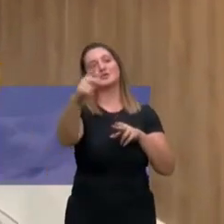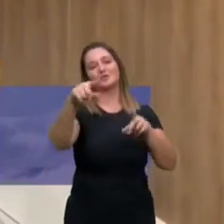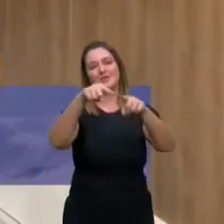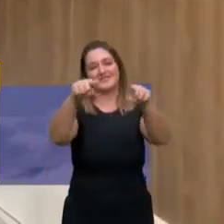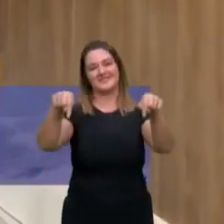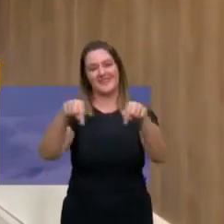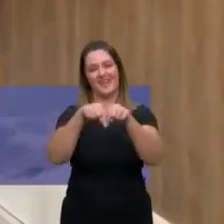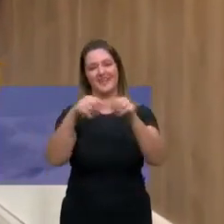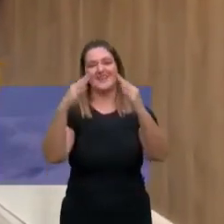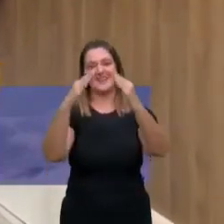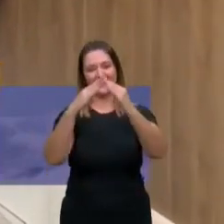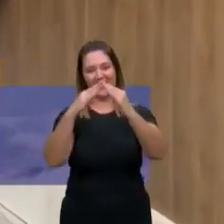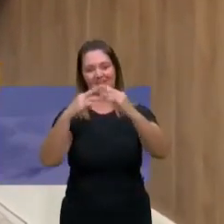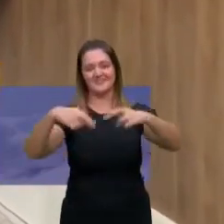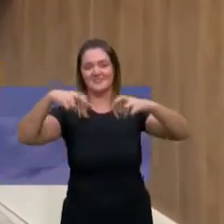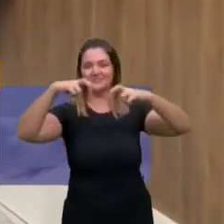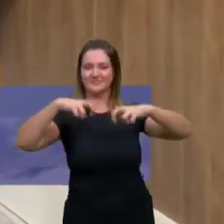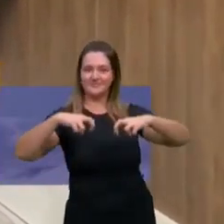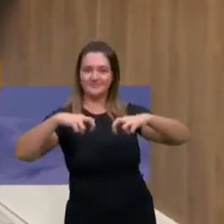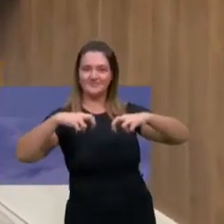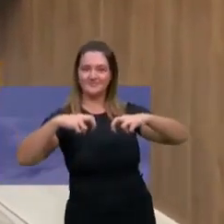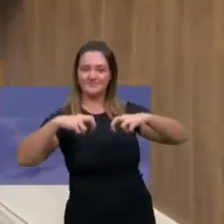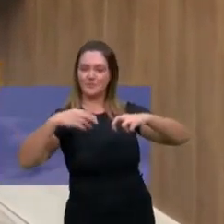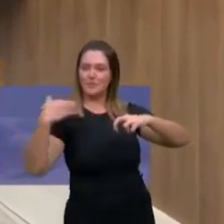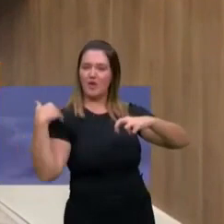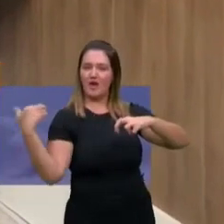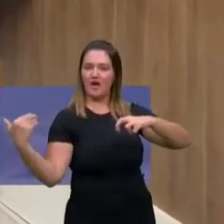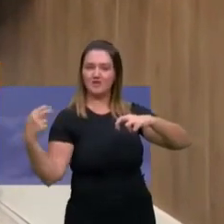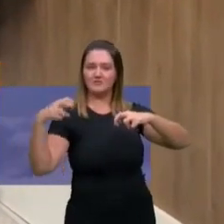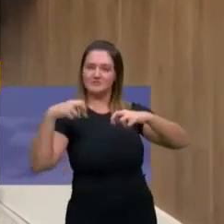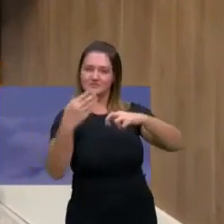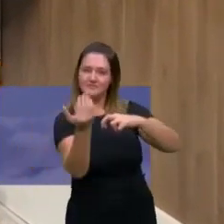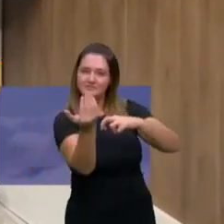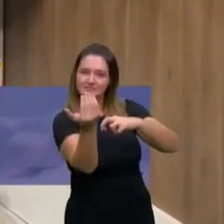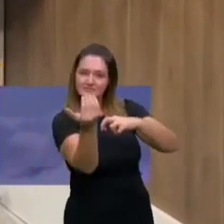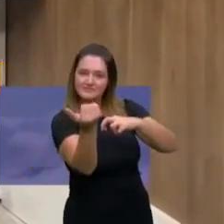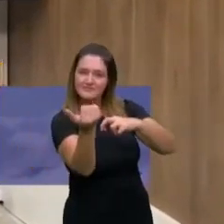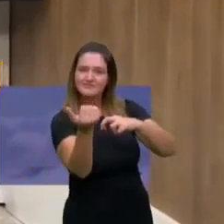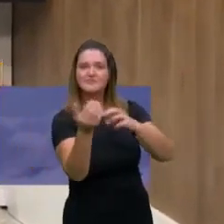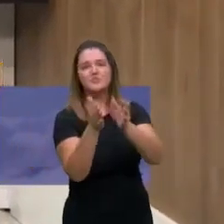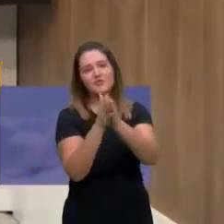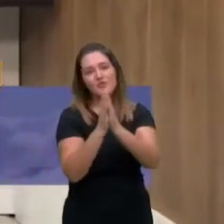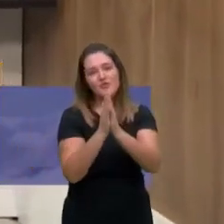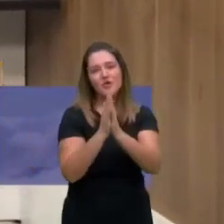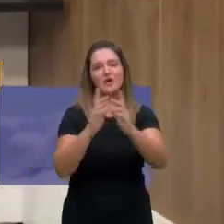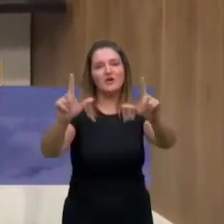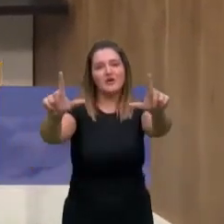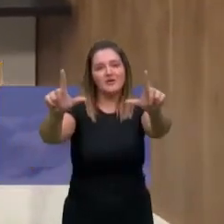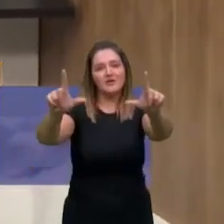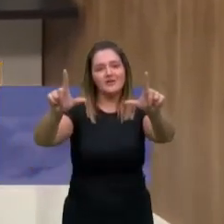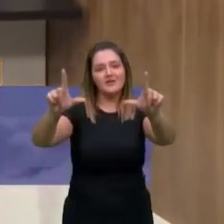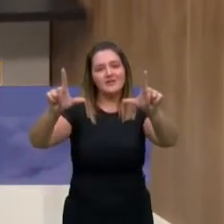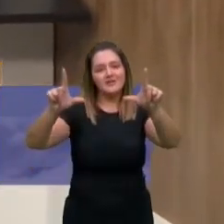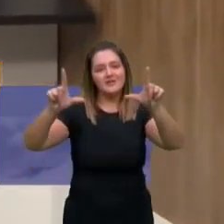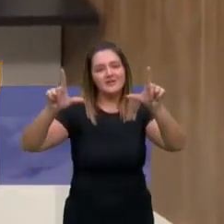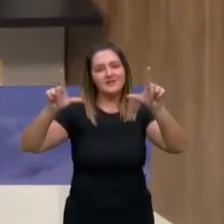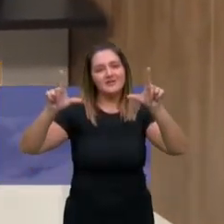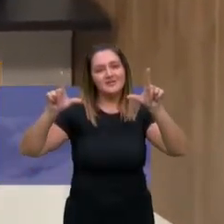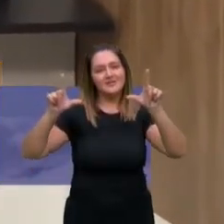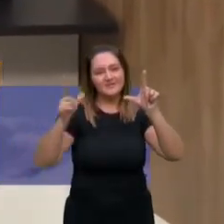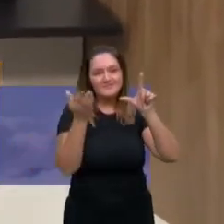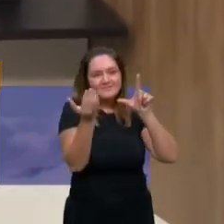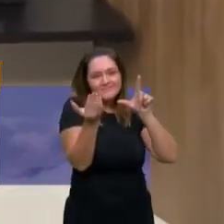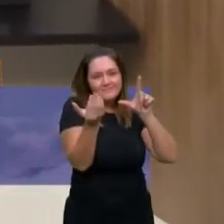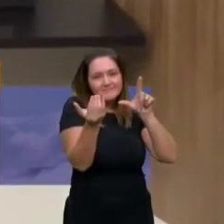sentado na sala da sua casa. É como se eu tivesse sentado bem do seu lado. Pode vir. Vou pedir pro meu câmera me dar